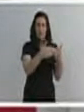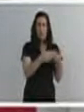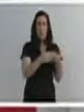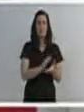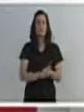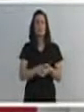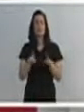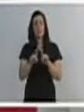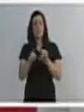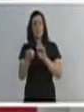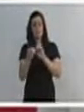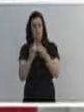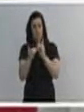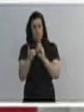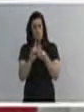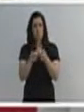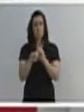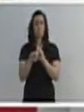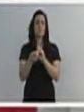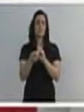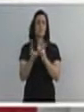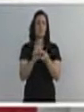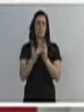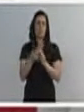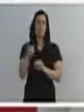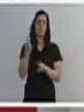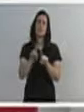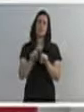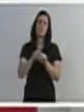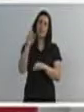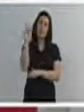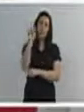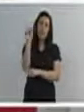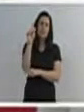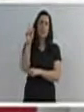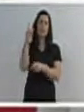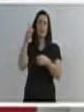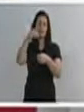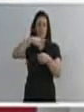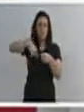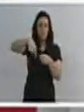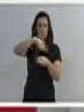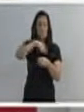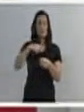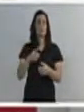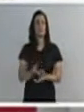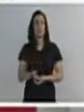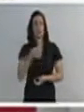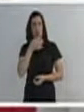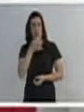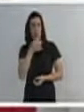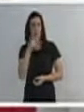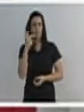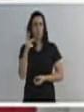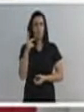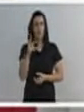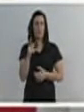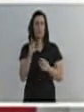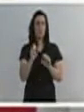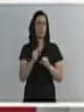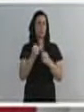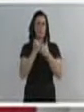presente, que estava no evento, fortaleceu o debate. O governador falou sobre segurança pública, o governador falou sobre o presídio, senhor presidente, o